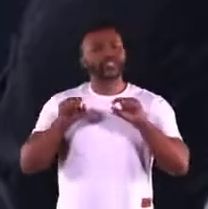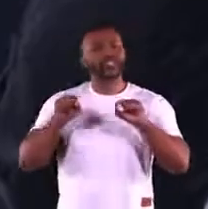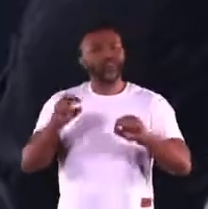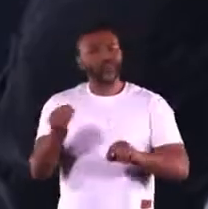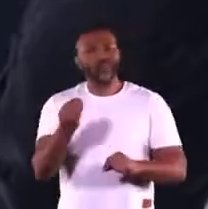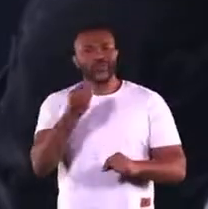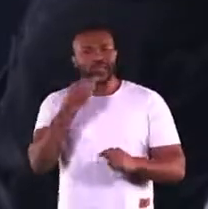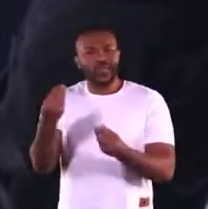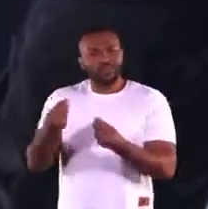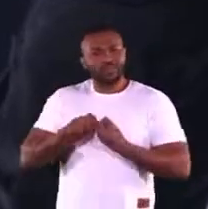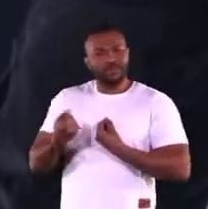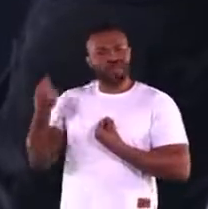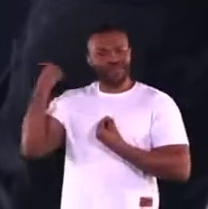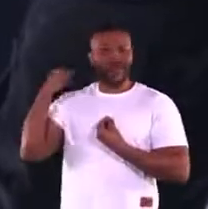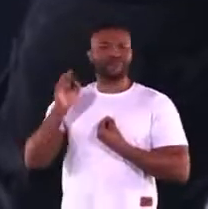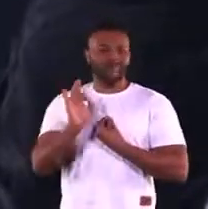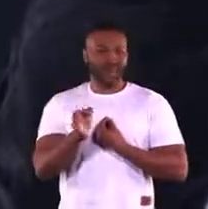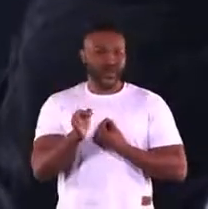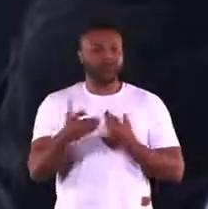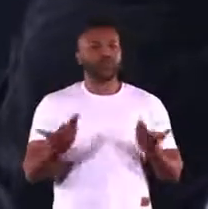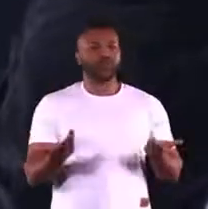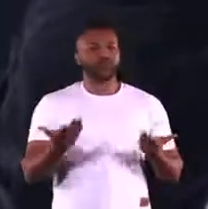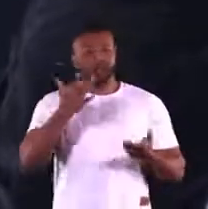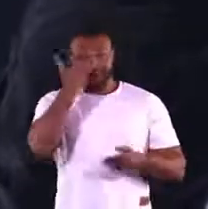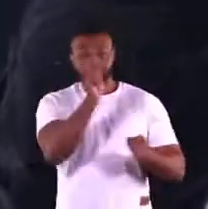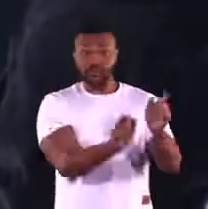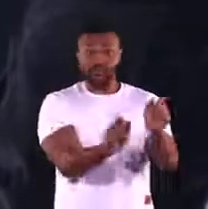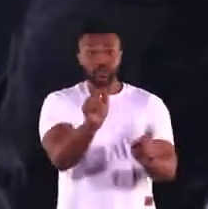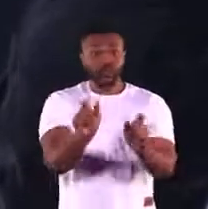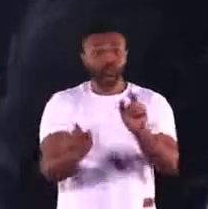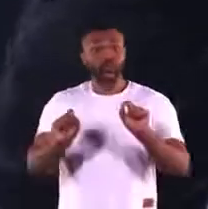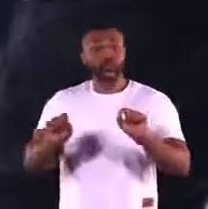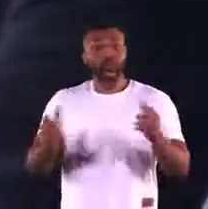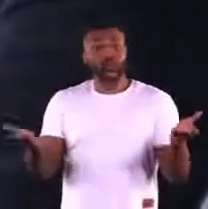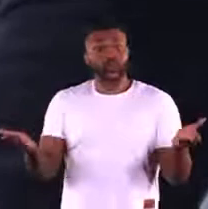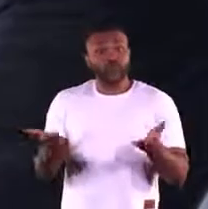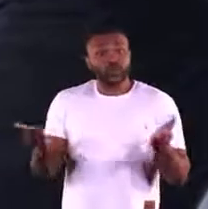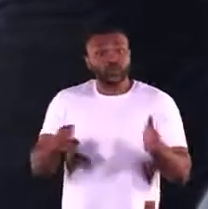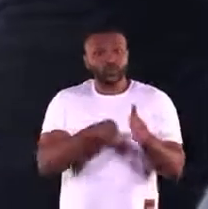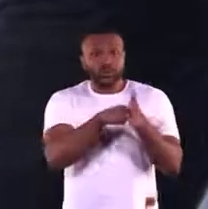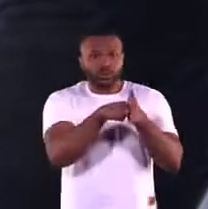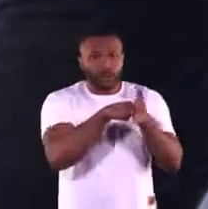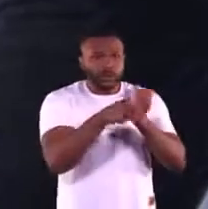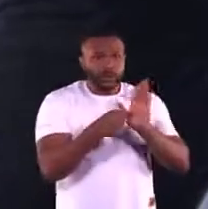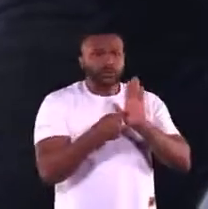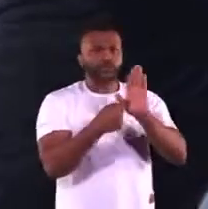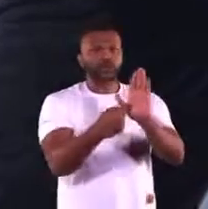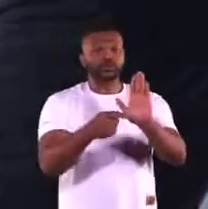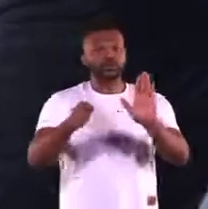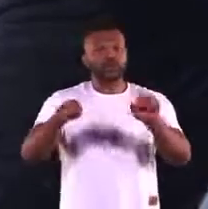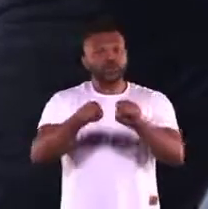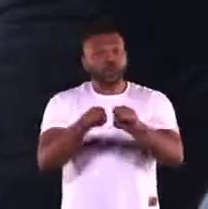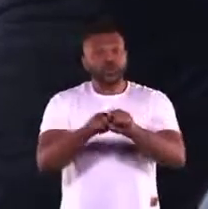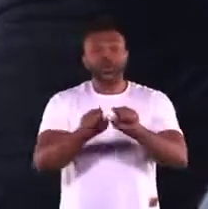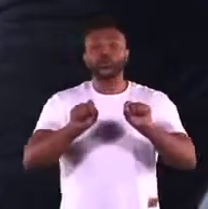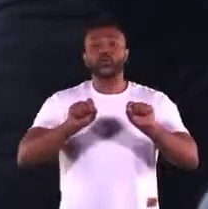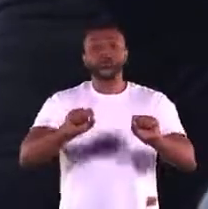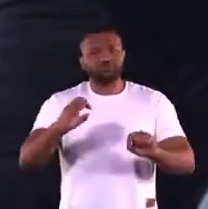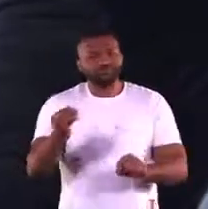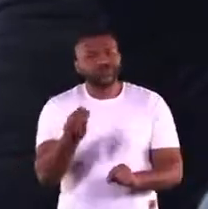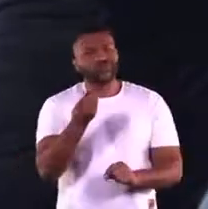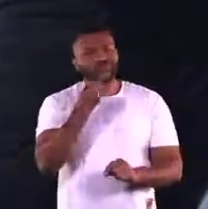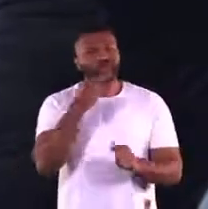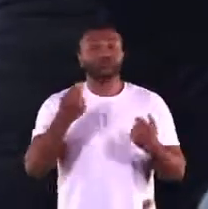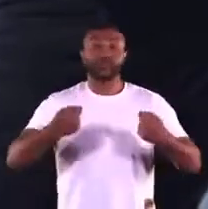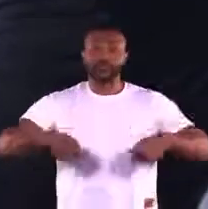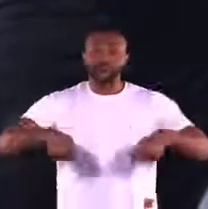uma oportunidade lá atrás. E todas essas pessoas, né, que estão aqui nas estatísticas buscam receber essa